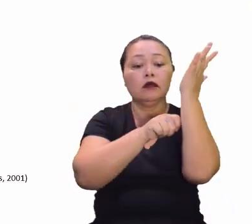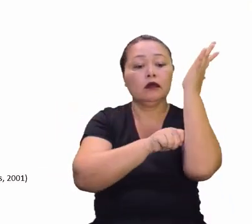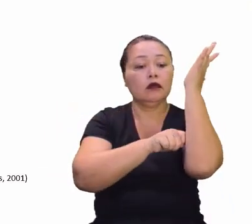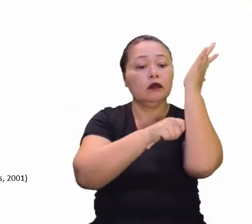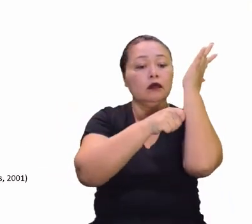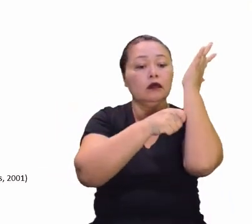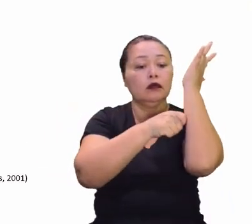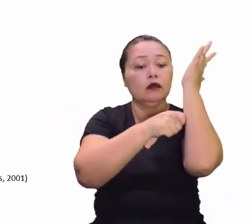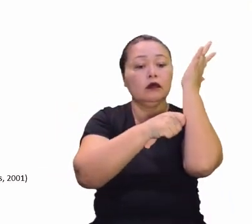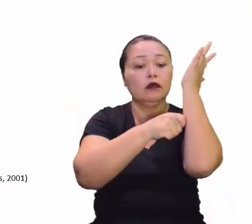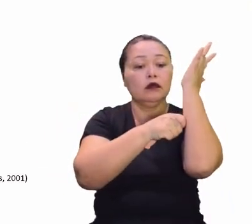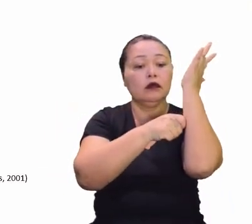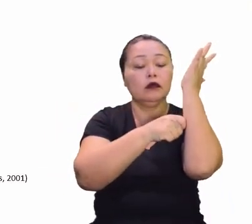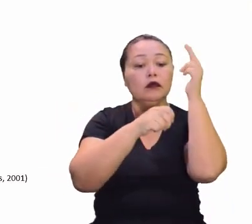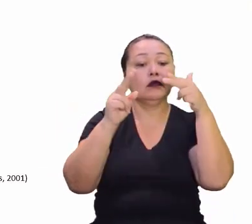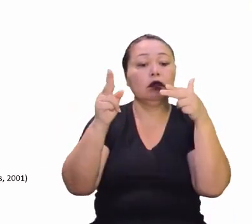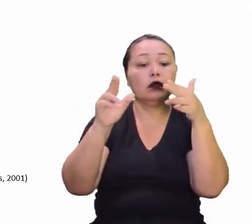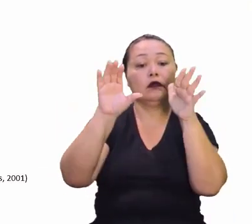Seringal